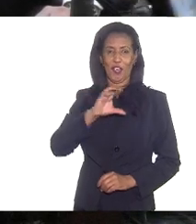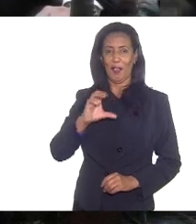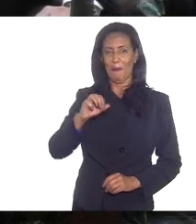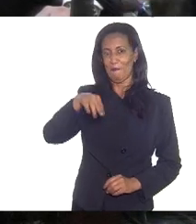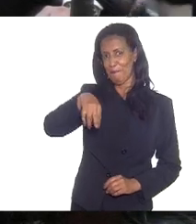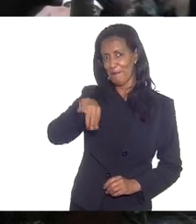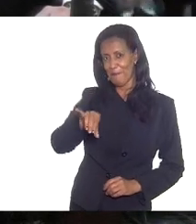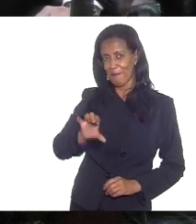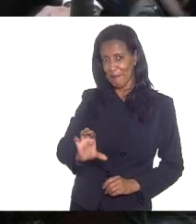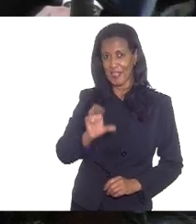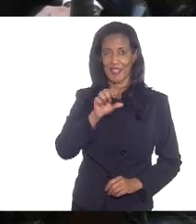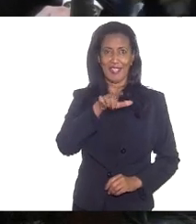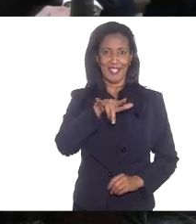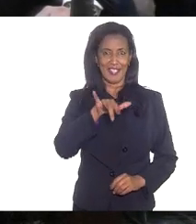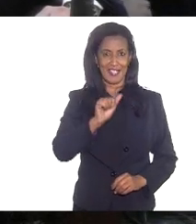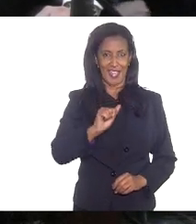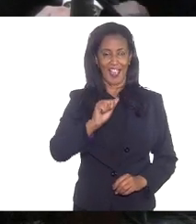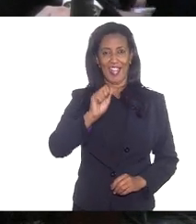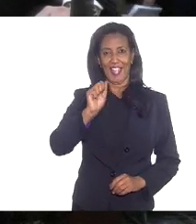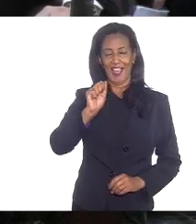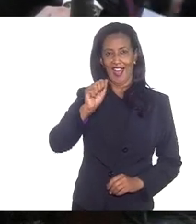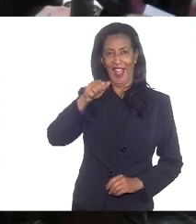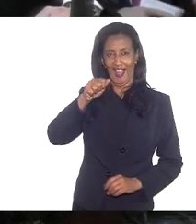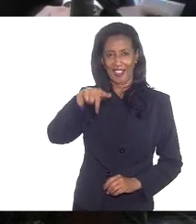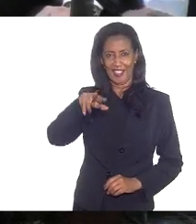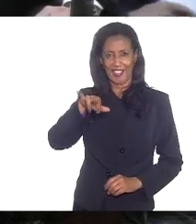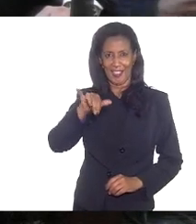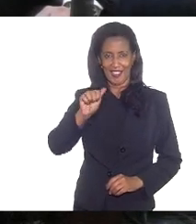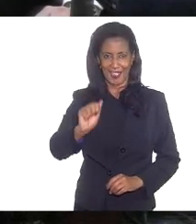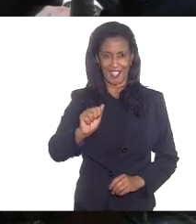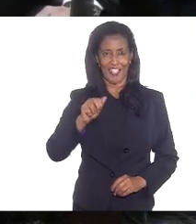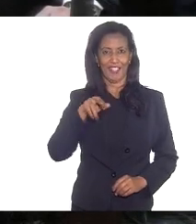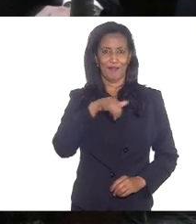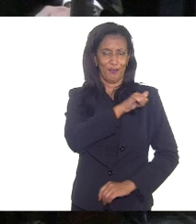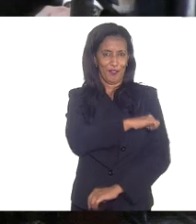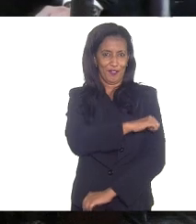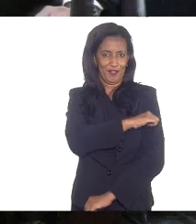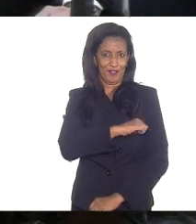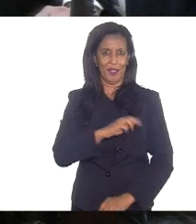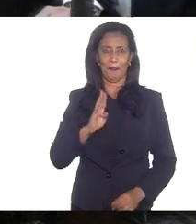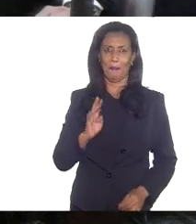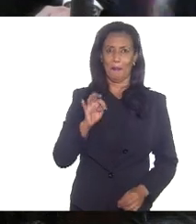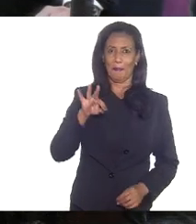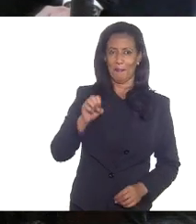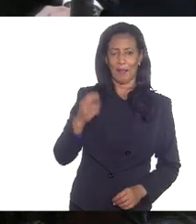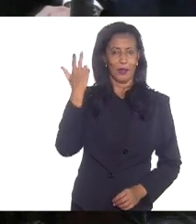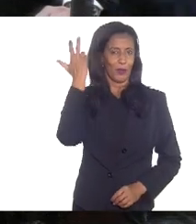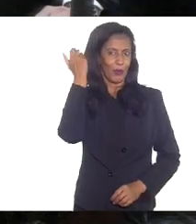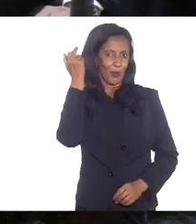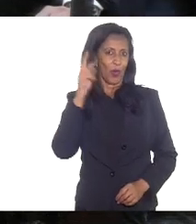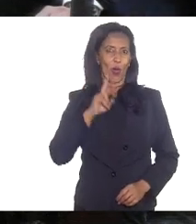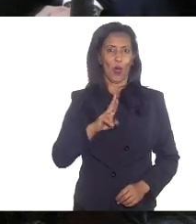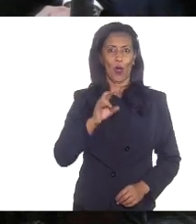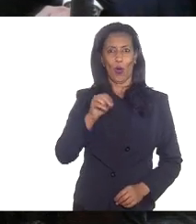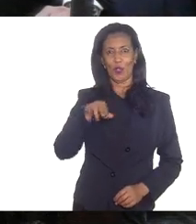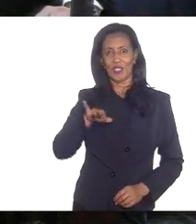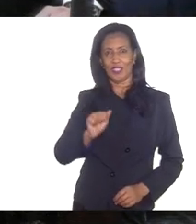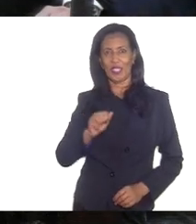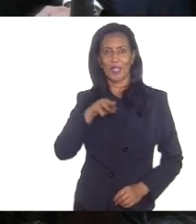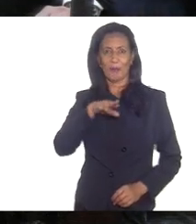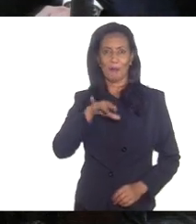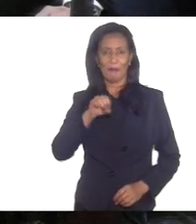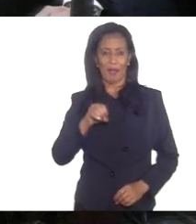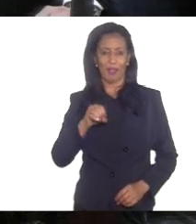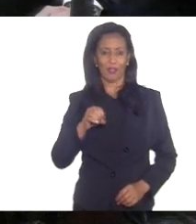Mink, Célia Jordão, Adriana Baltazar, Márcio Pacheco, Enfermeira Rejane, Bebeto, Eliomar Coelho, Rosane Félix, Marcos Vinícius,